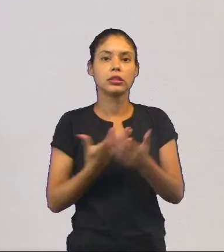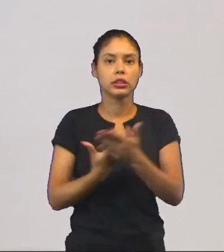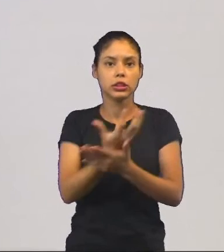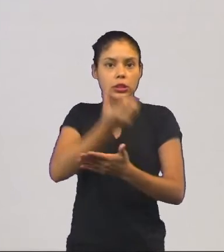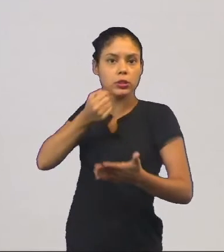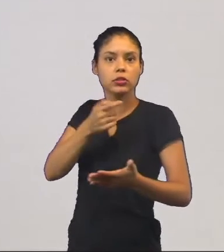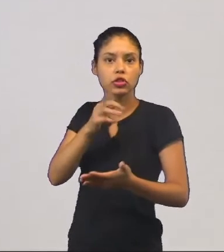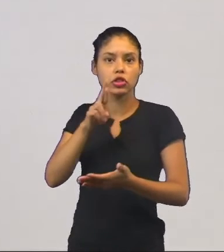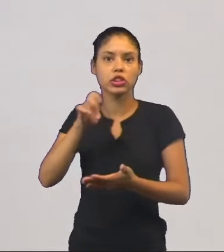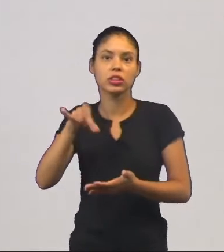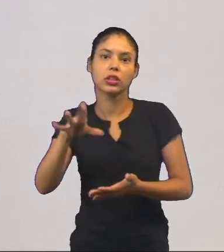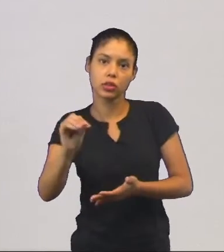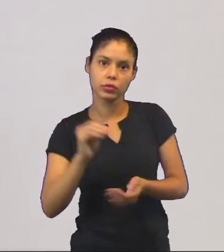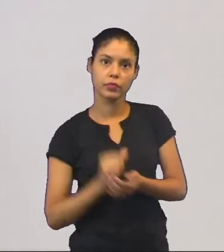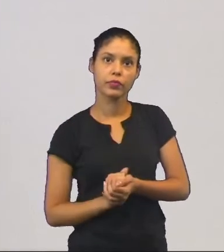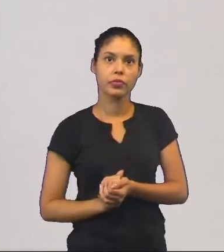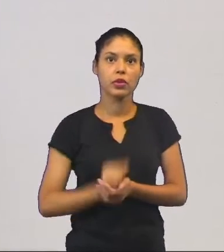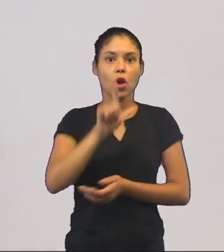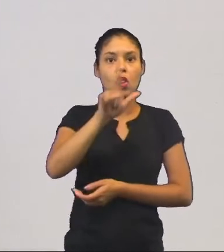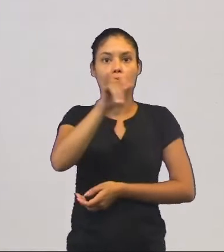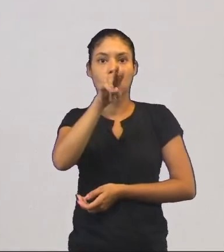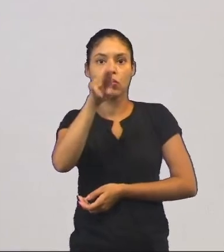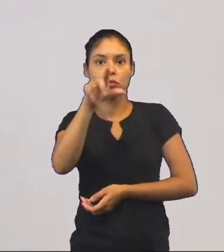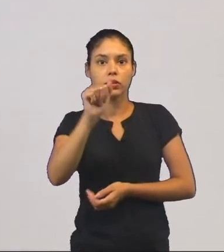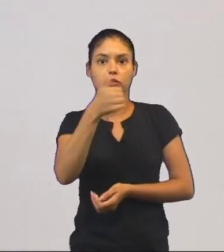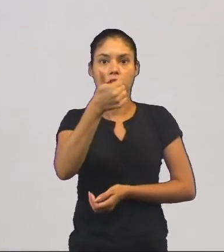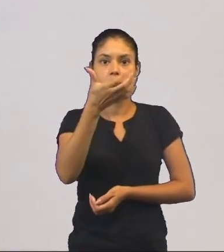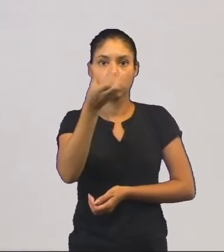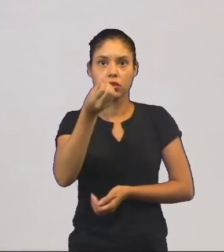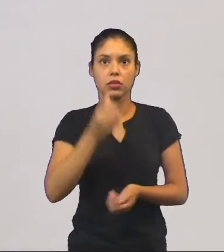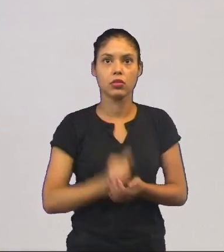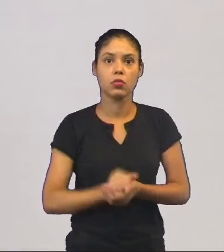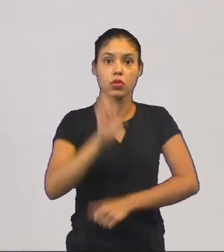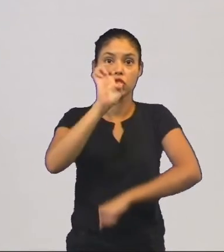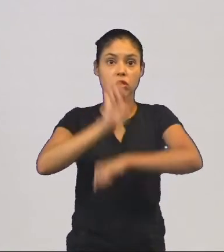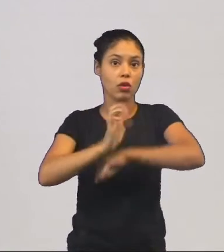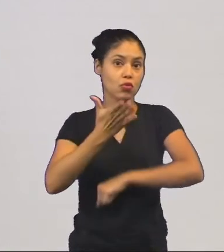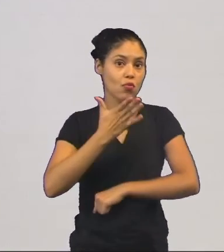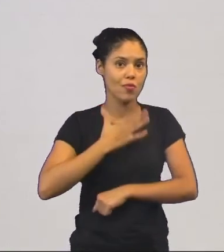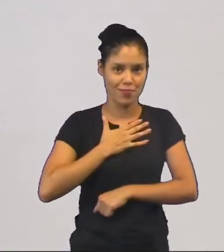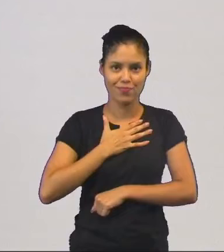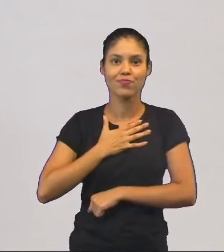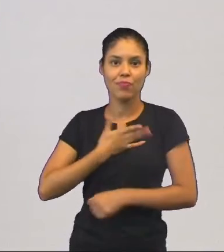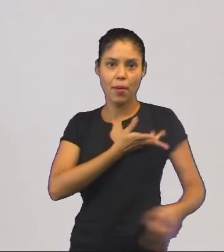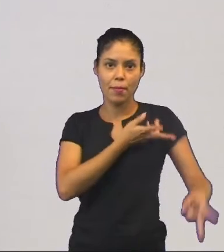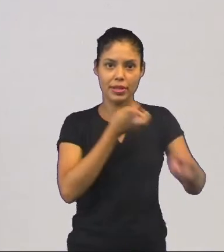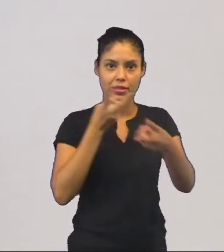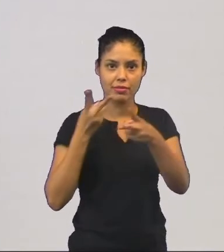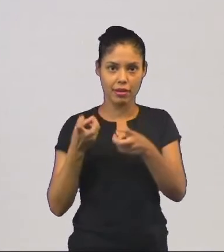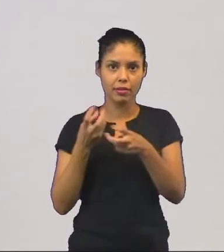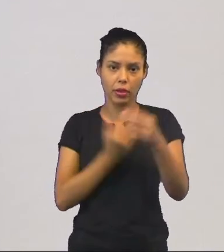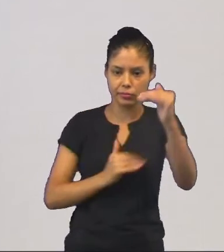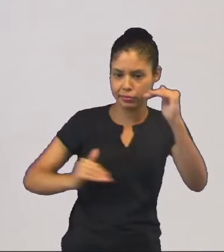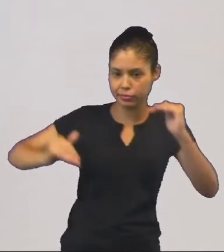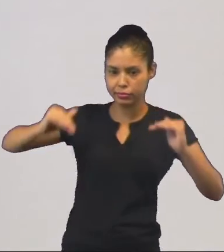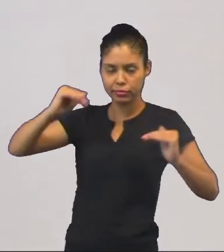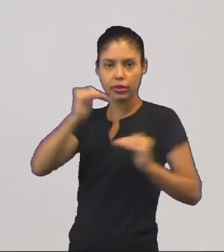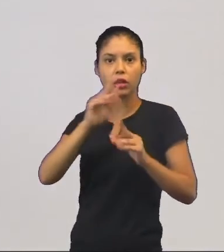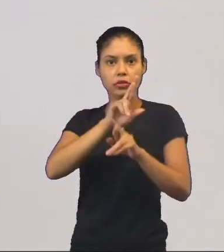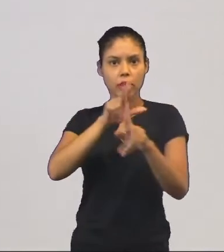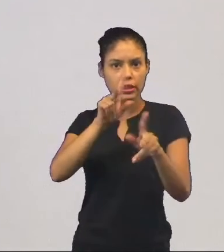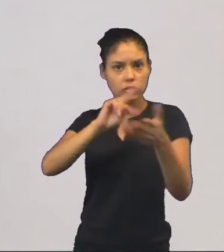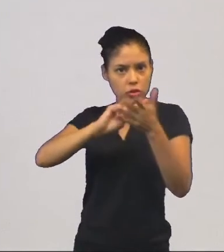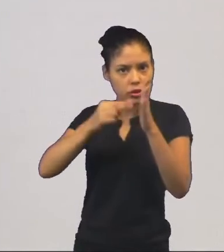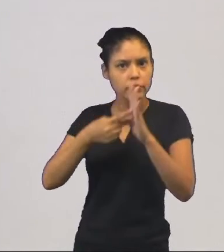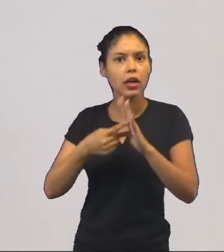tiranos. Luís XVI disse, o Estado sou eu. Percebam a subjetividade em